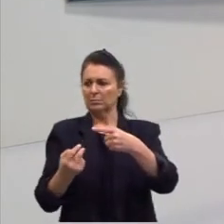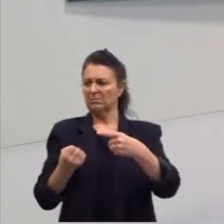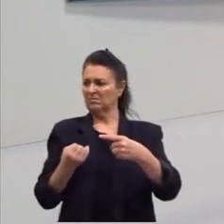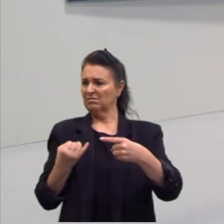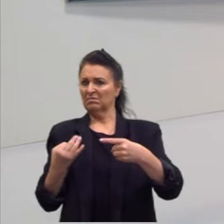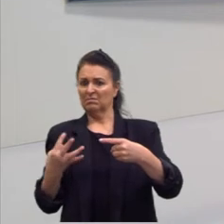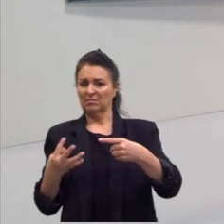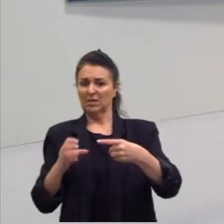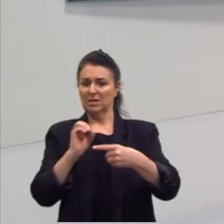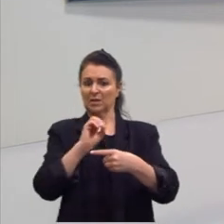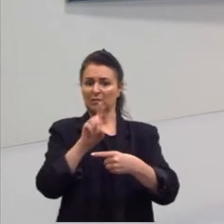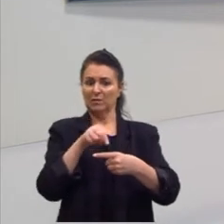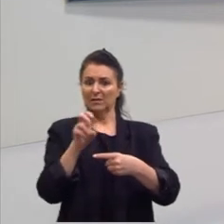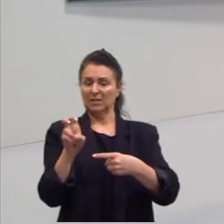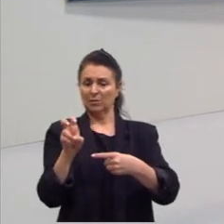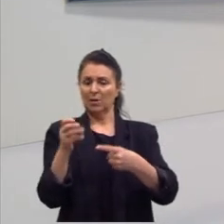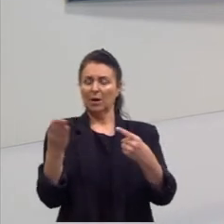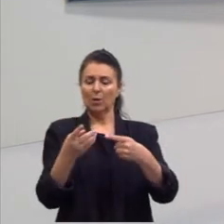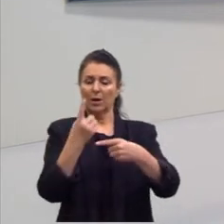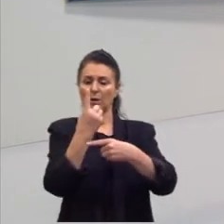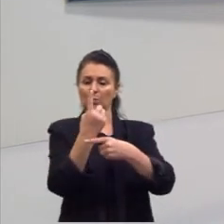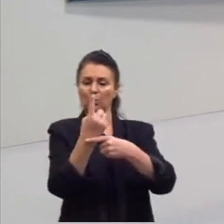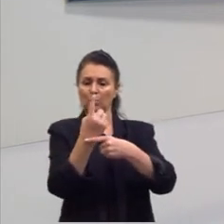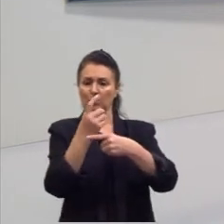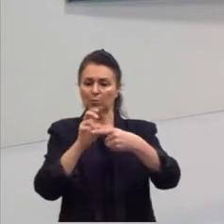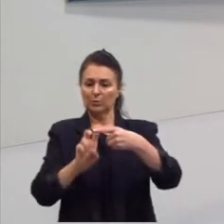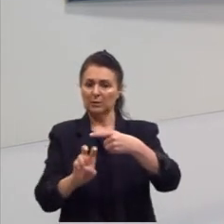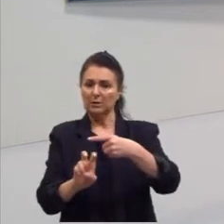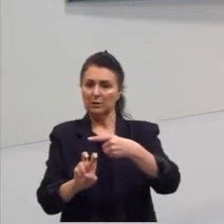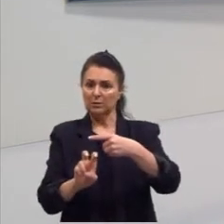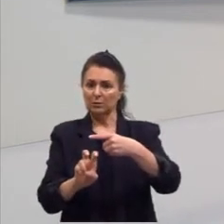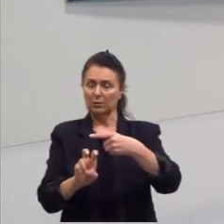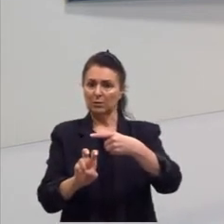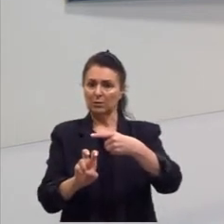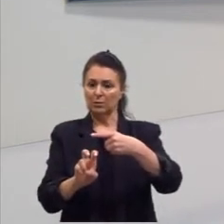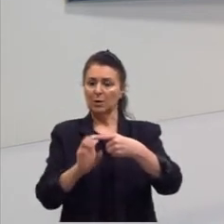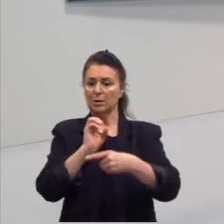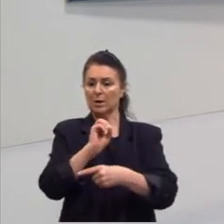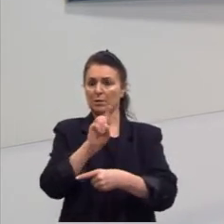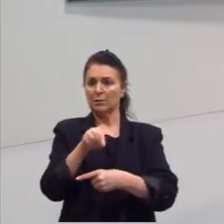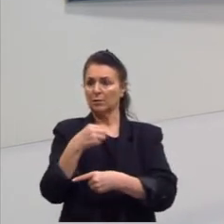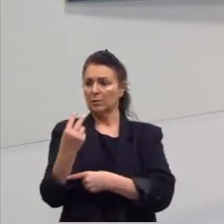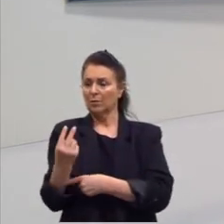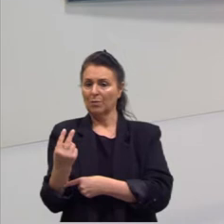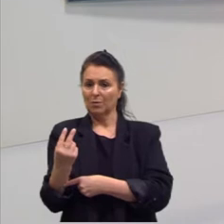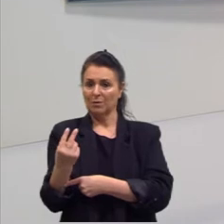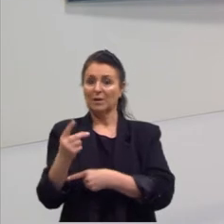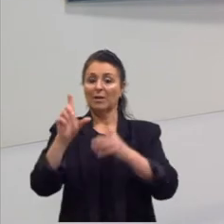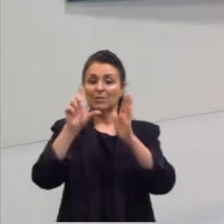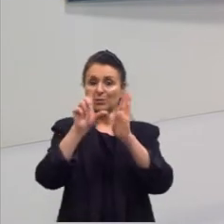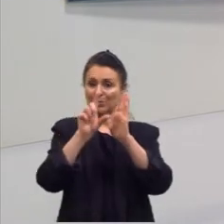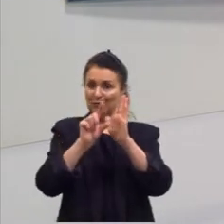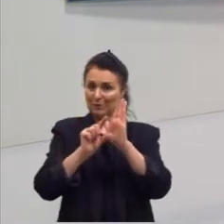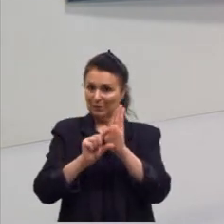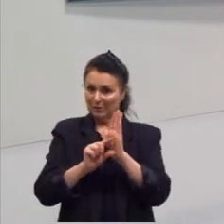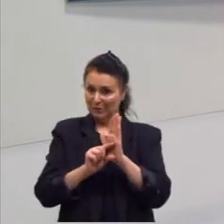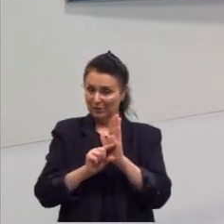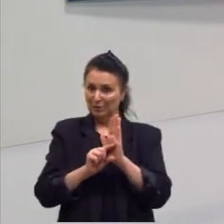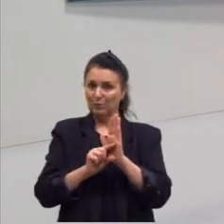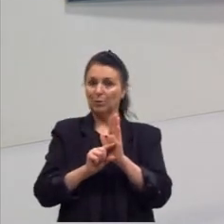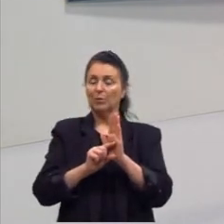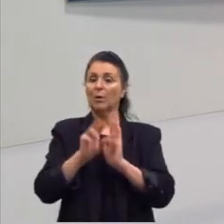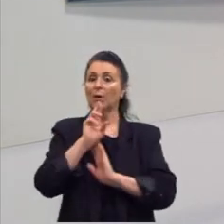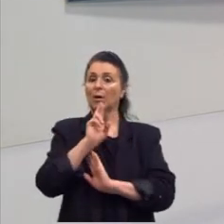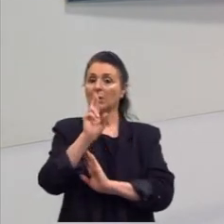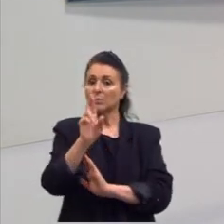valor né 0,5 agora pega um e divide por 5 ficou 0,2 então diminuiu né então o